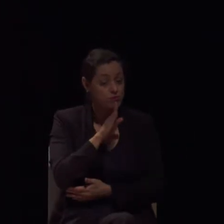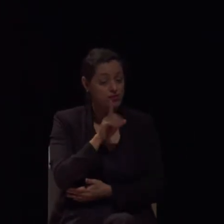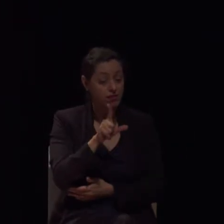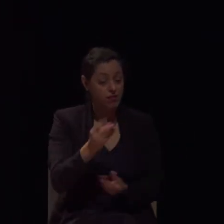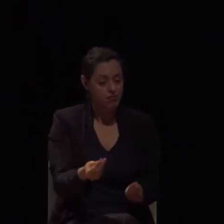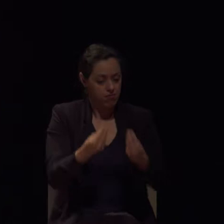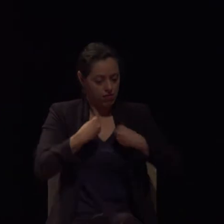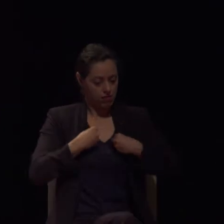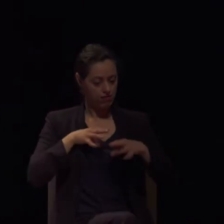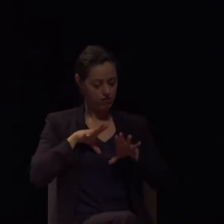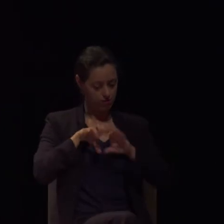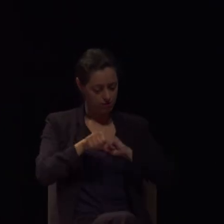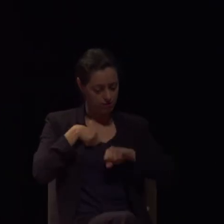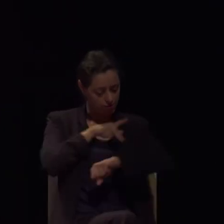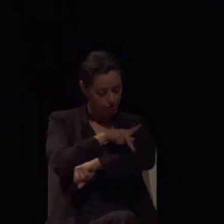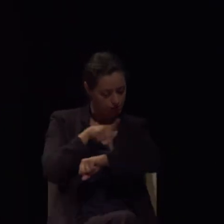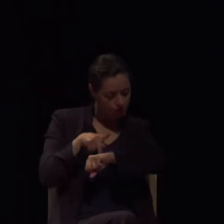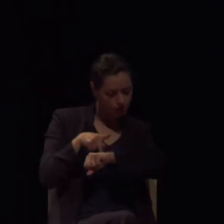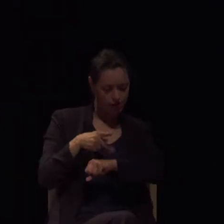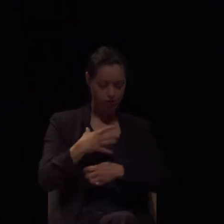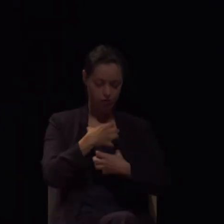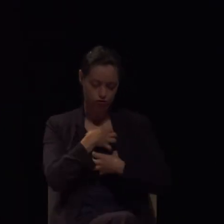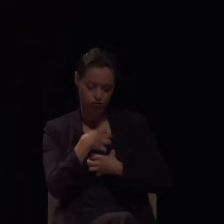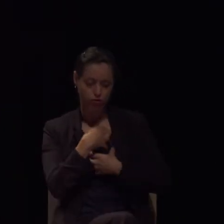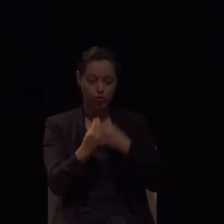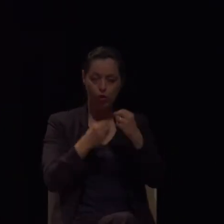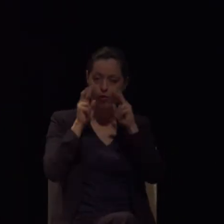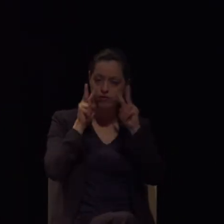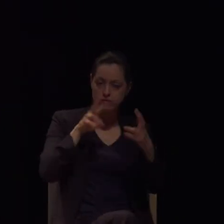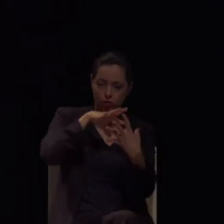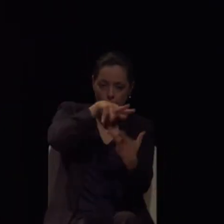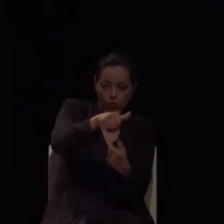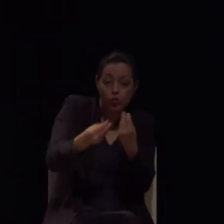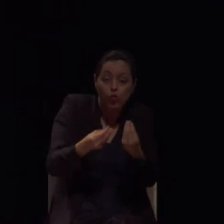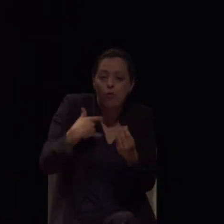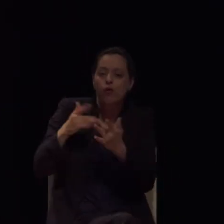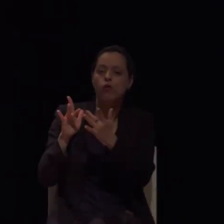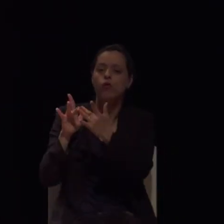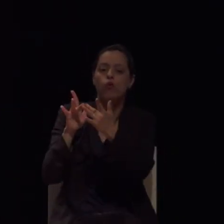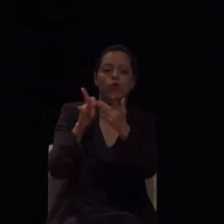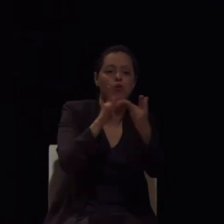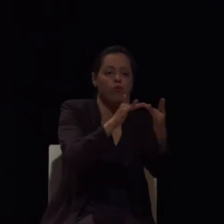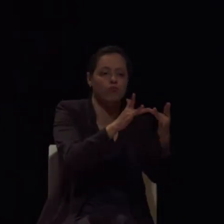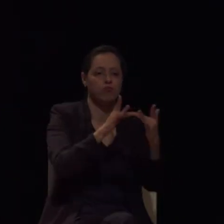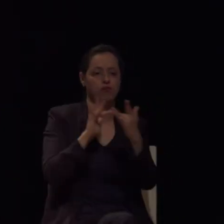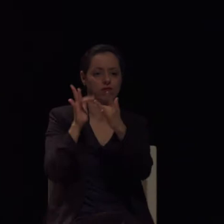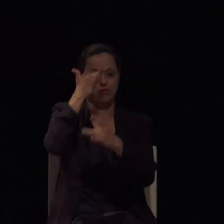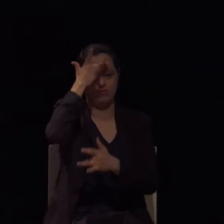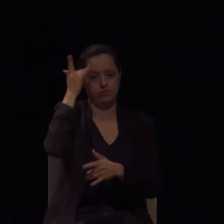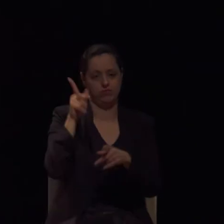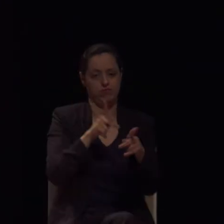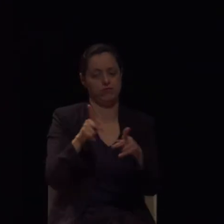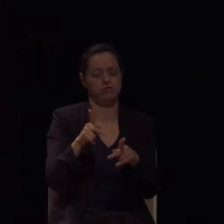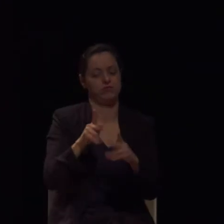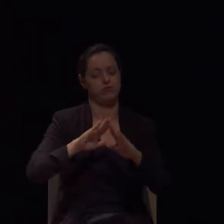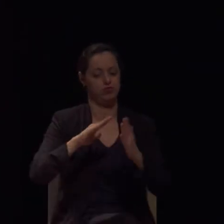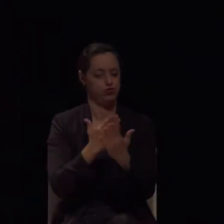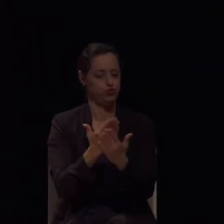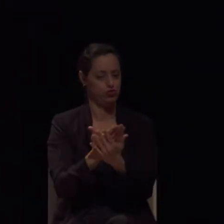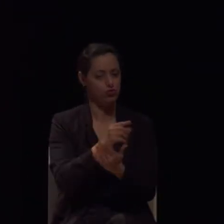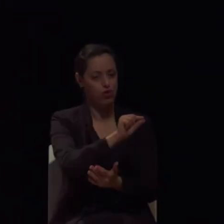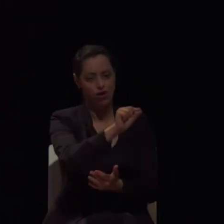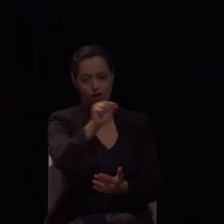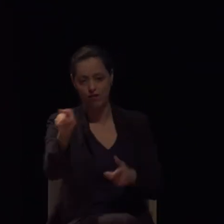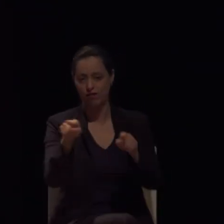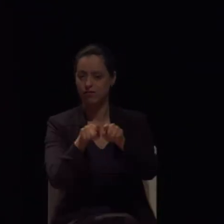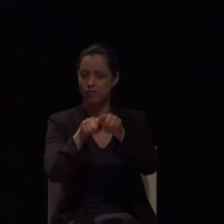é transformador da minha gestão da minha visão de mundo do contato que eu tenho com a comunidade escolar hoje mais